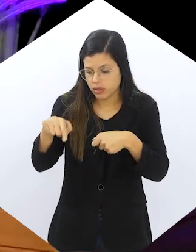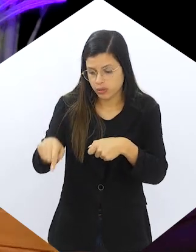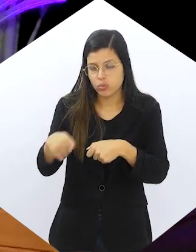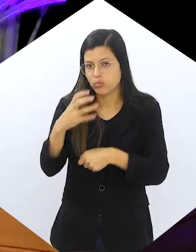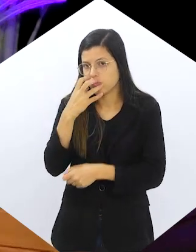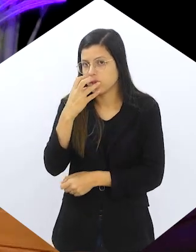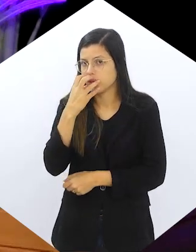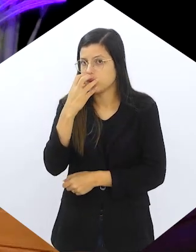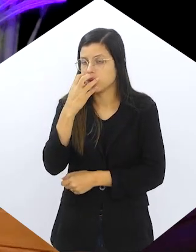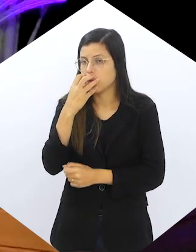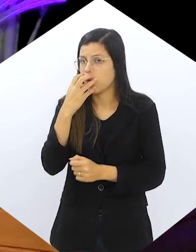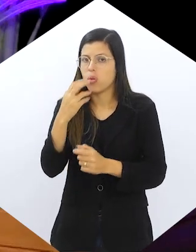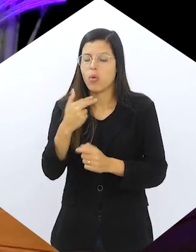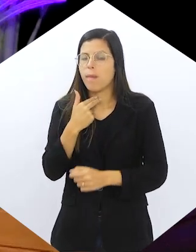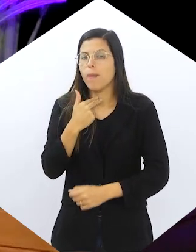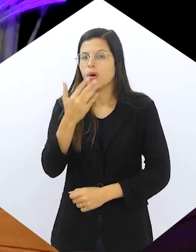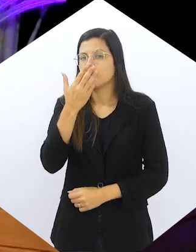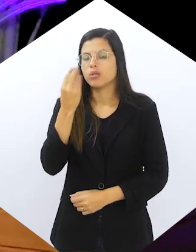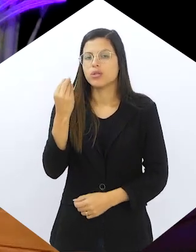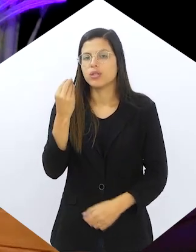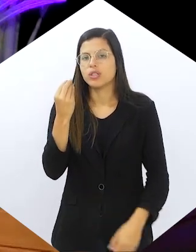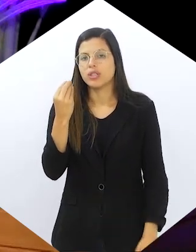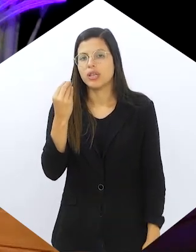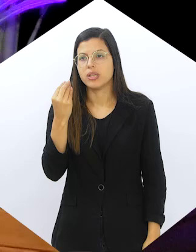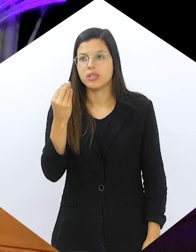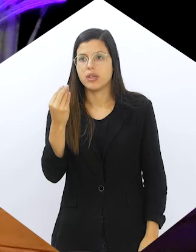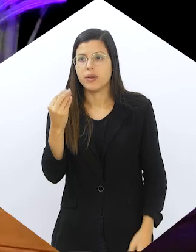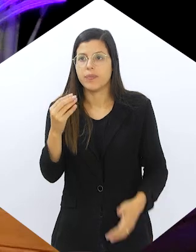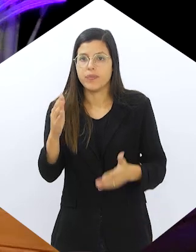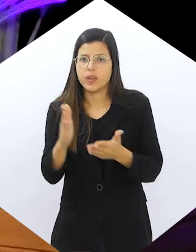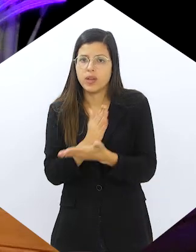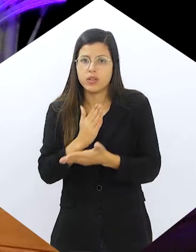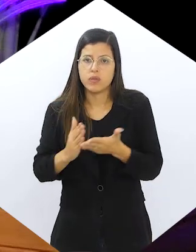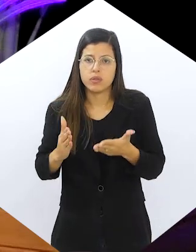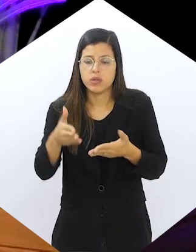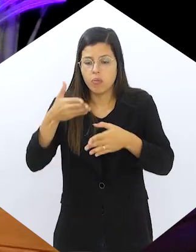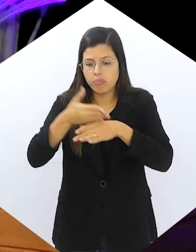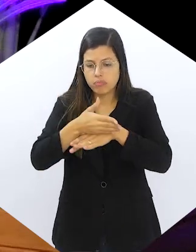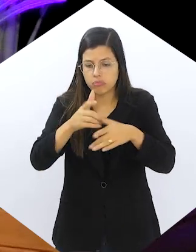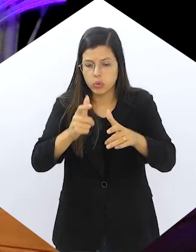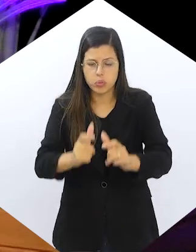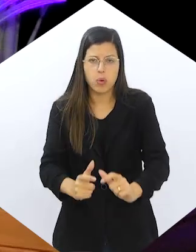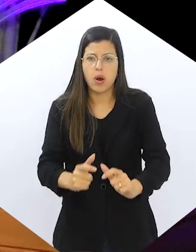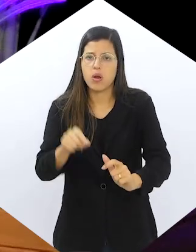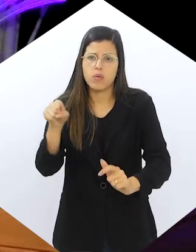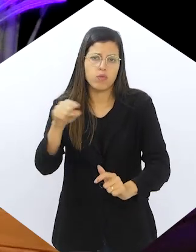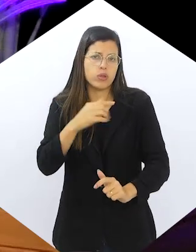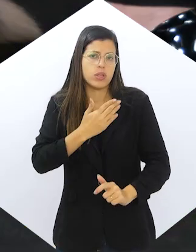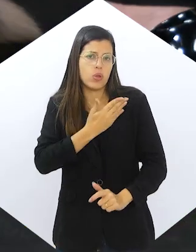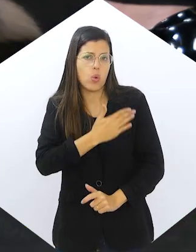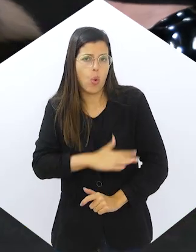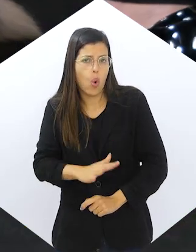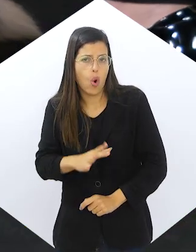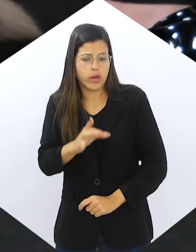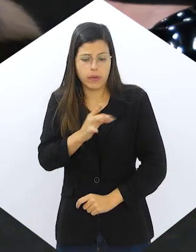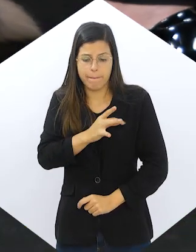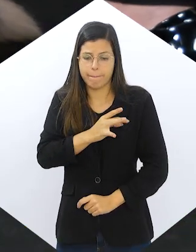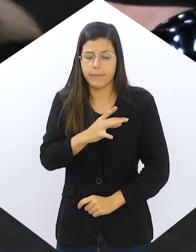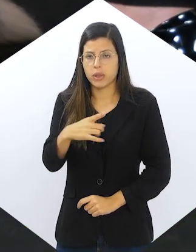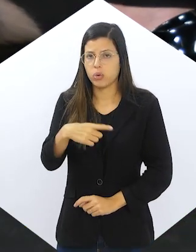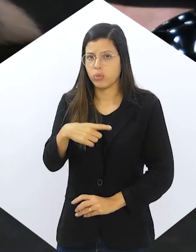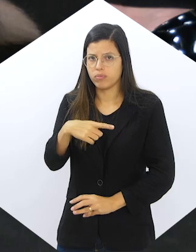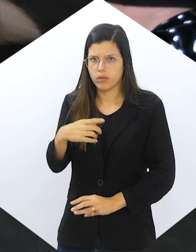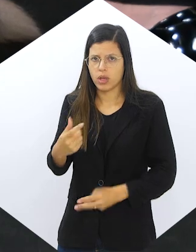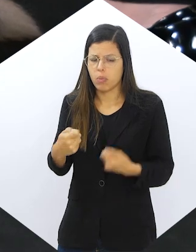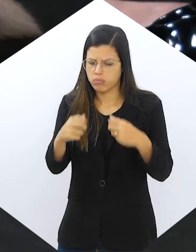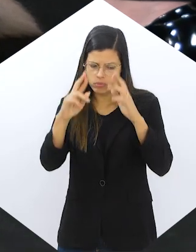muito dele, eu não posso esquecer que de repente eu vou estar num local que você não goste ou que você tenha medo, e eu preciso respeitar.